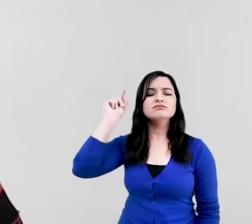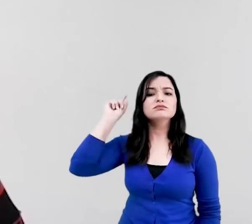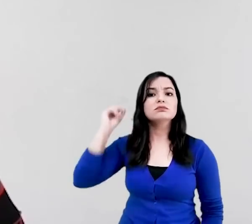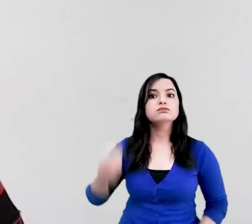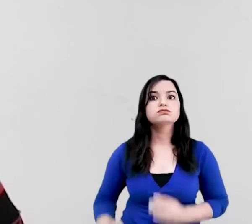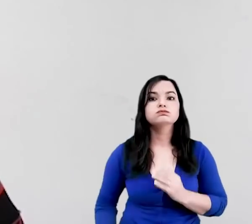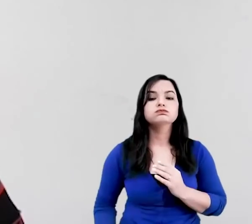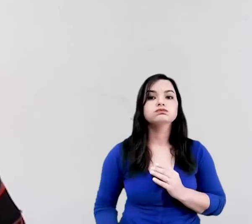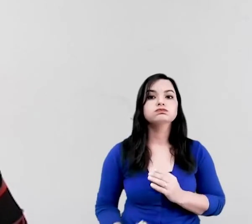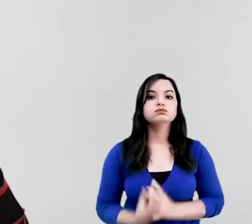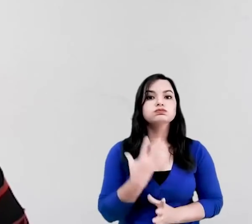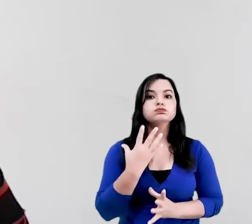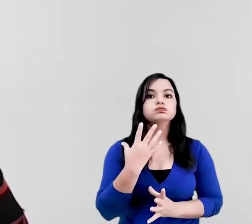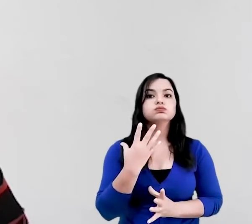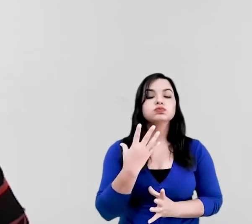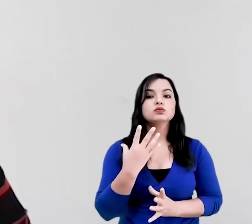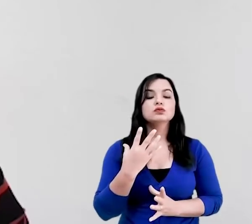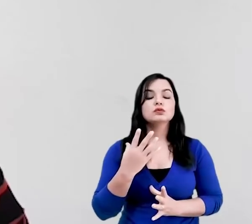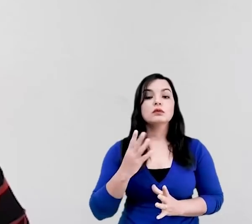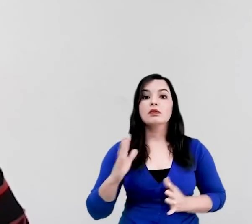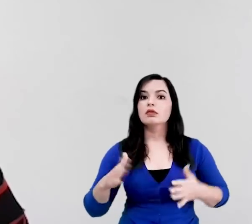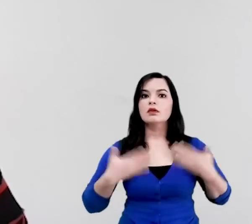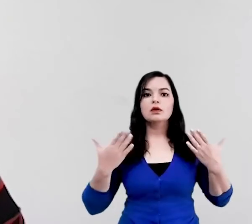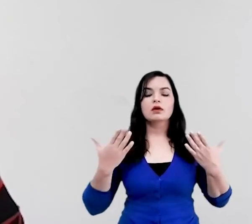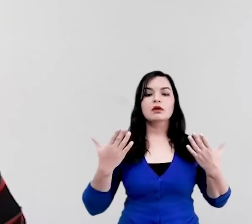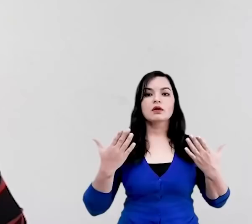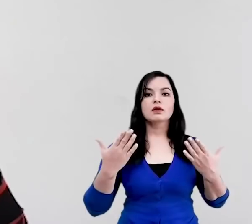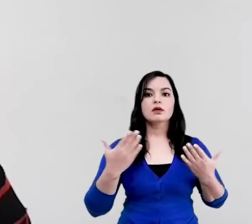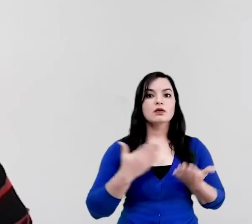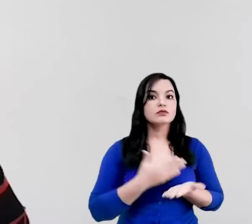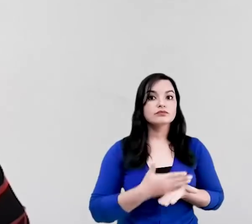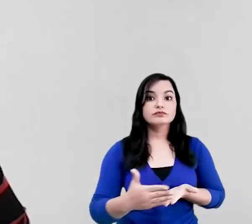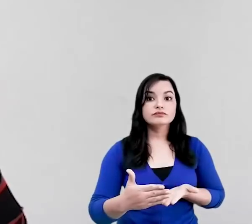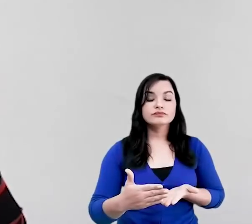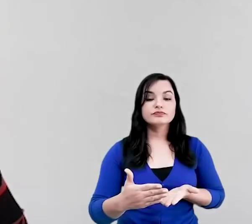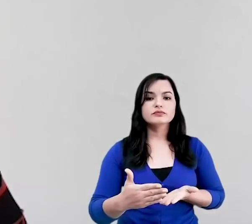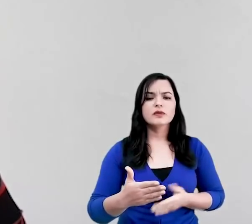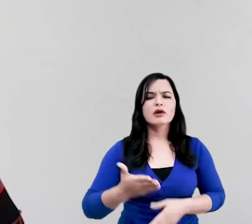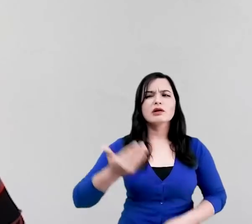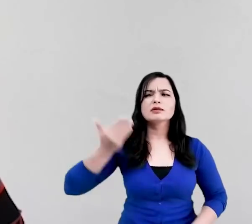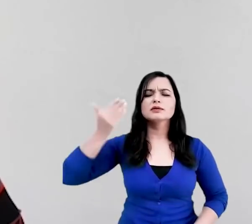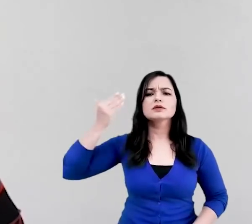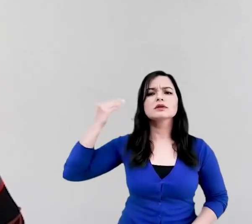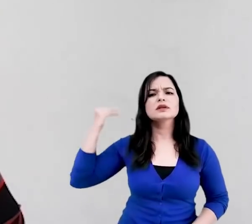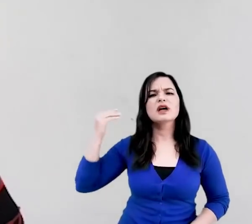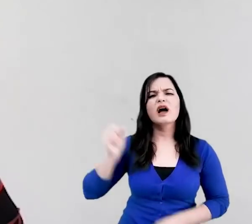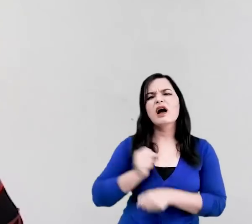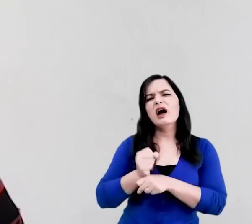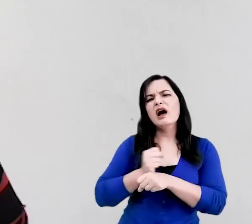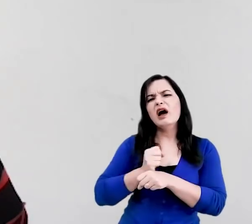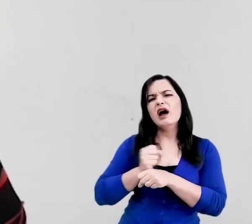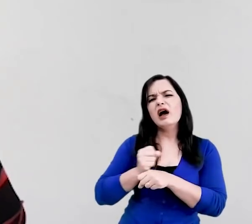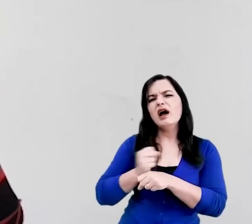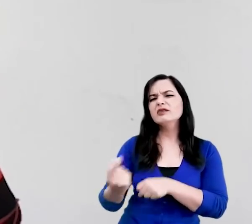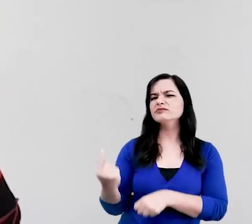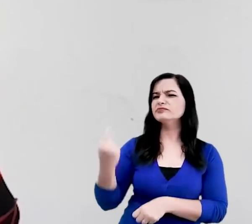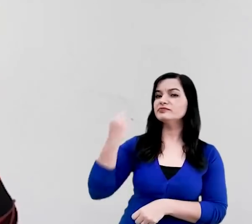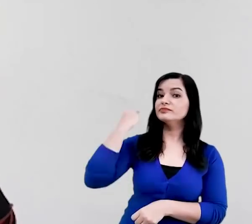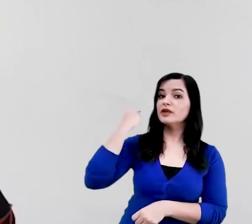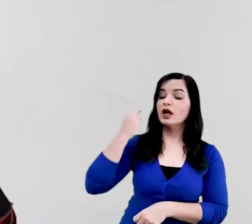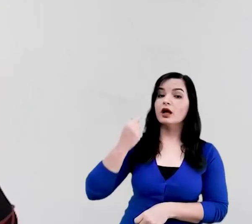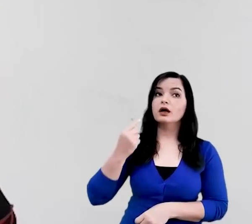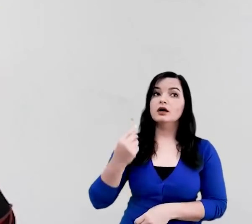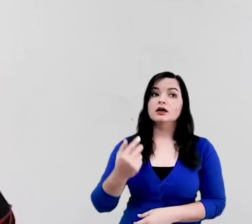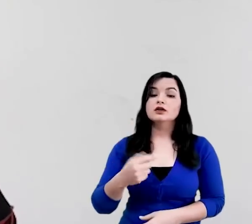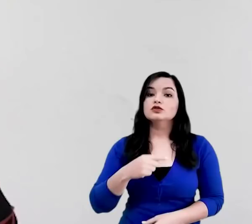noite para o dia, né? E que lá no passado, nesses bilhões de anos atrás, ela não tinha nenhuma